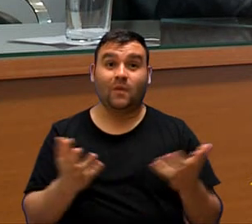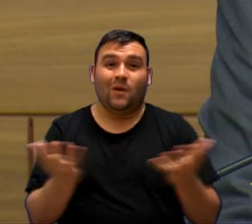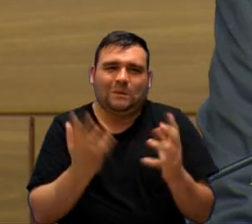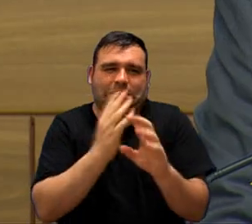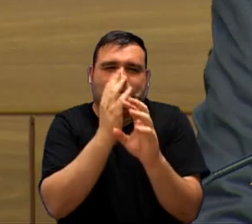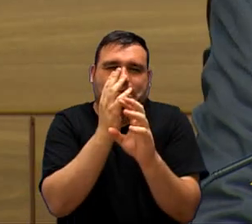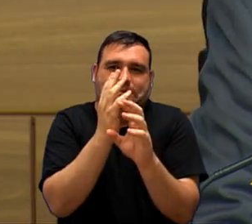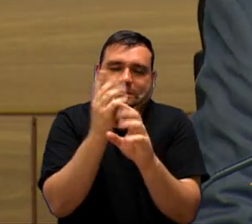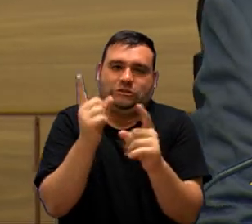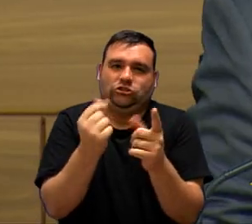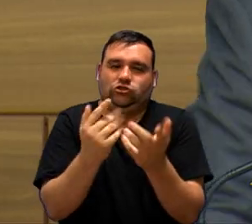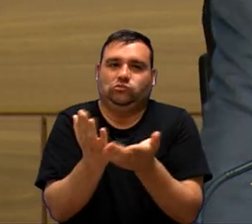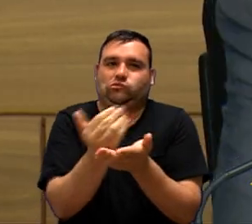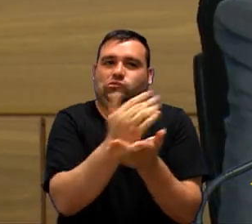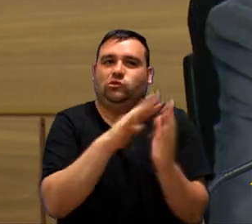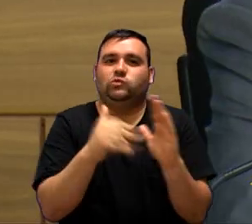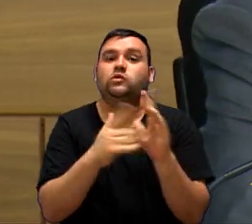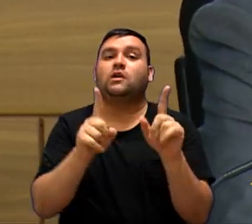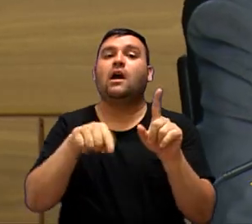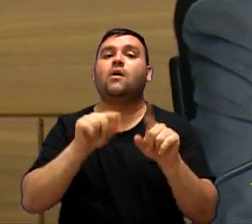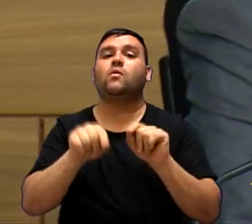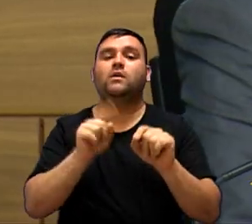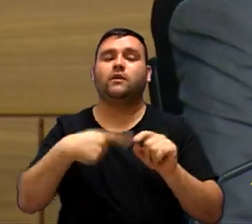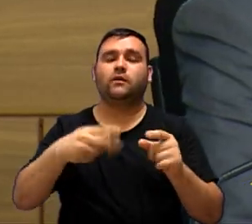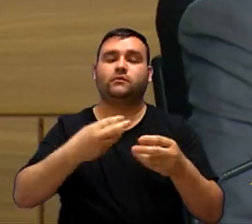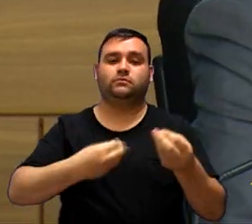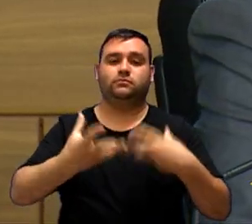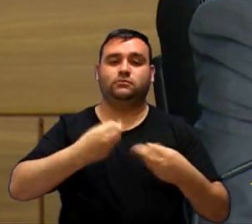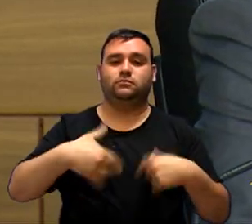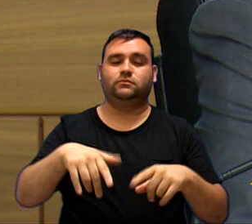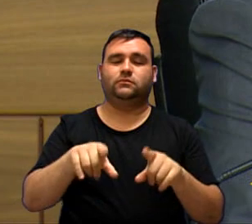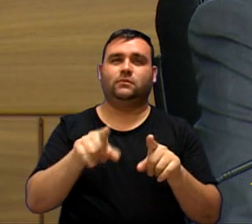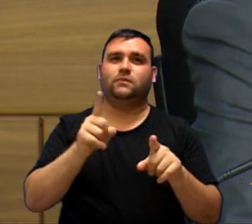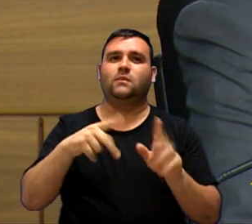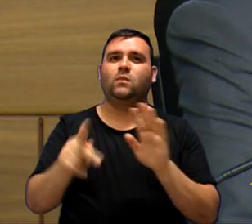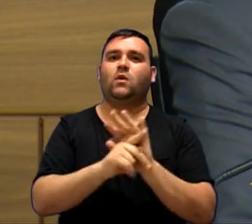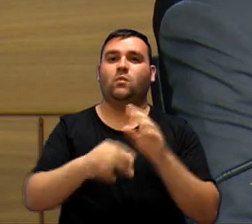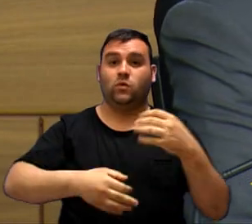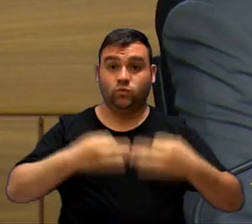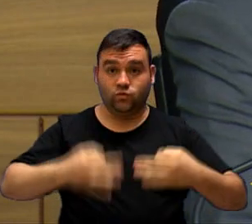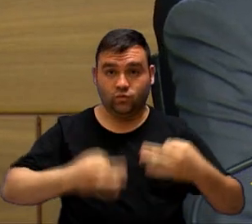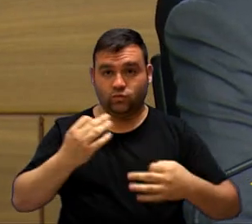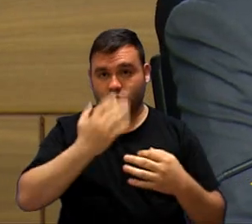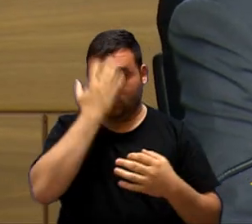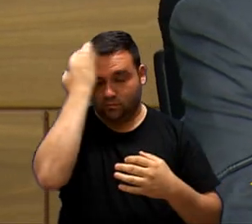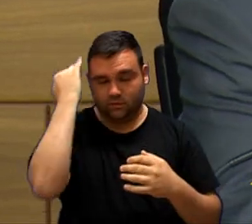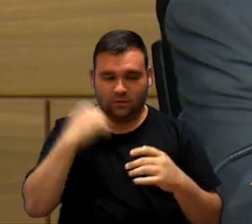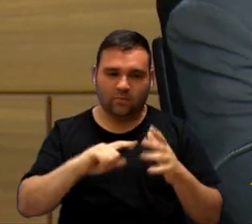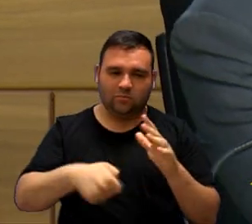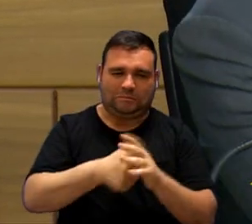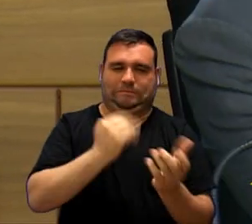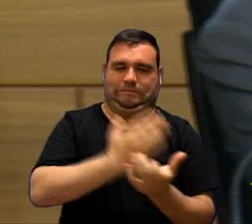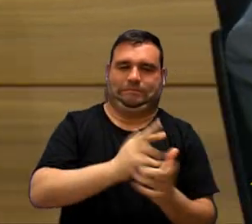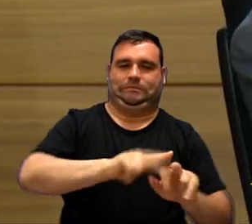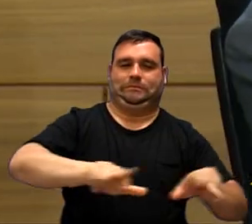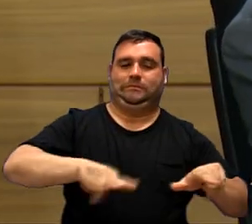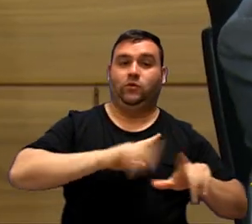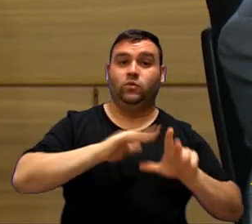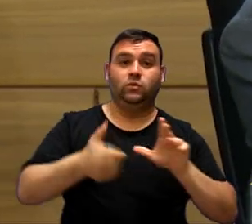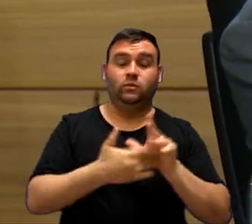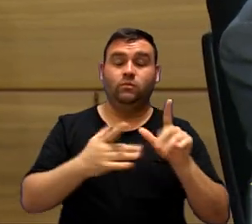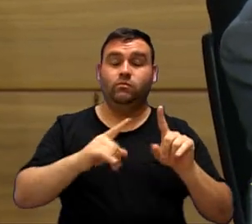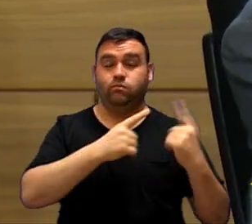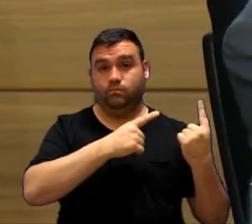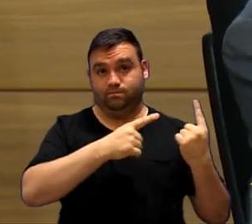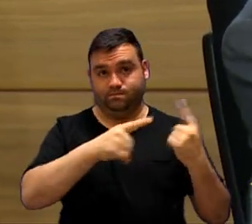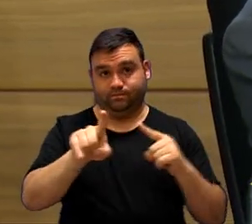Essas outras receitas é uma receita que a gente estava recebendo, que era do judiciais. Então, tudo que é ingressado